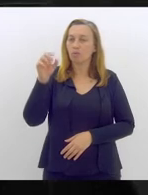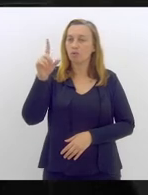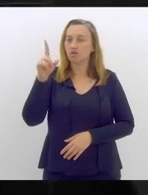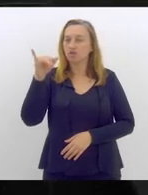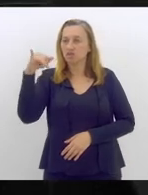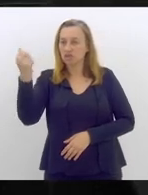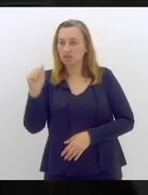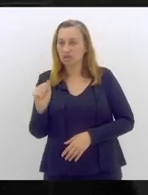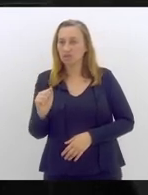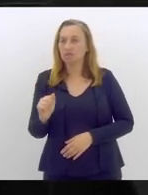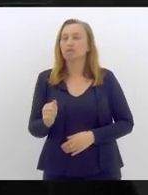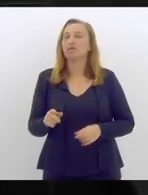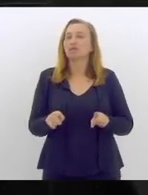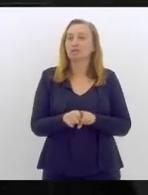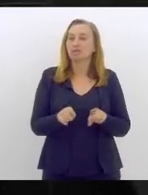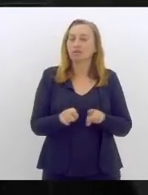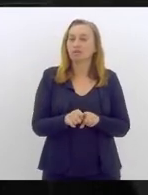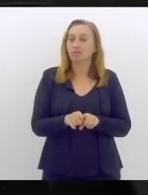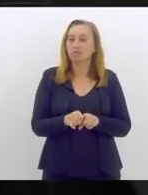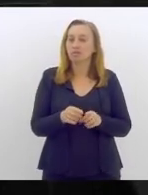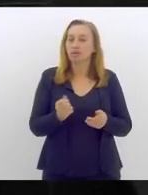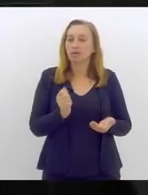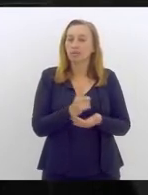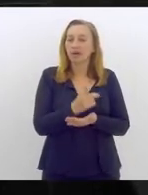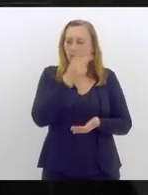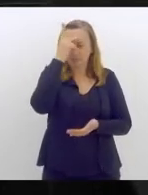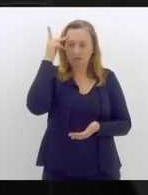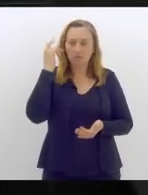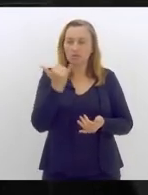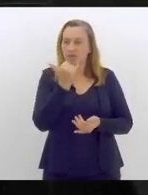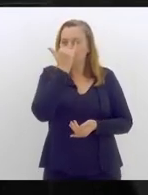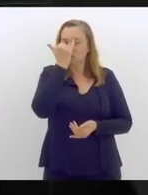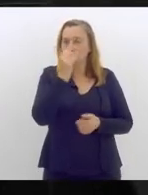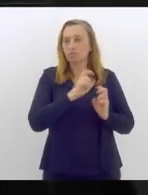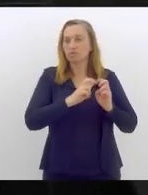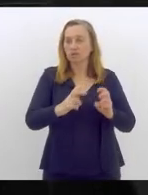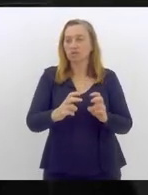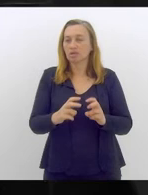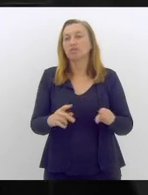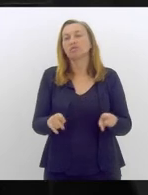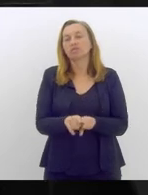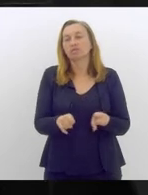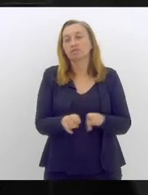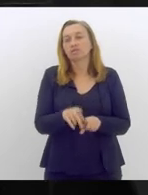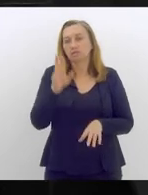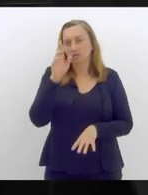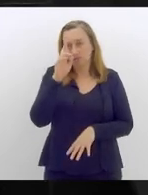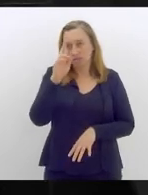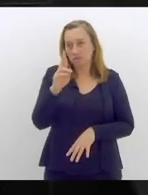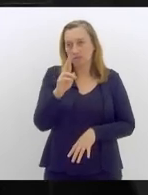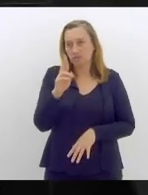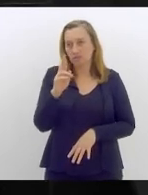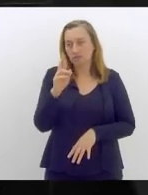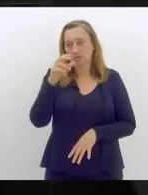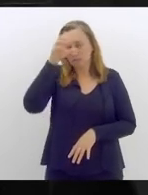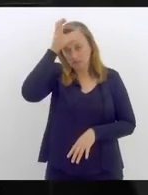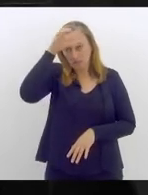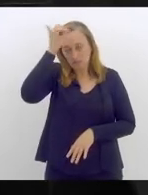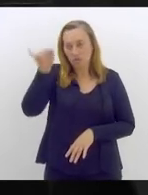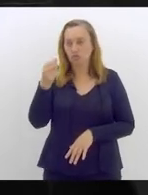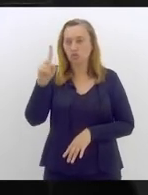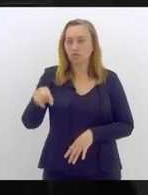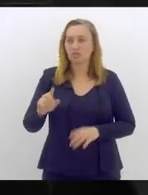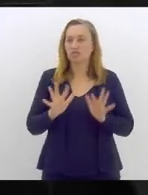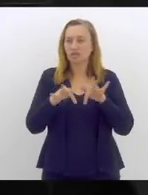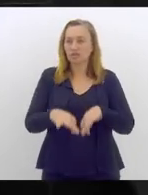a indenização de vítimas e familiar de vítimas de acidente ferroviárias enfim e sobretudo te ajudou pra concluir em 30 segundos dizendo